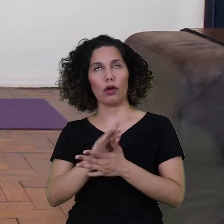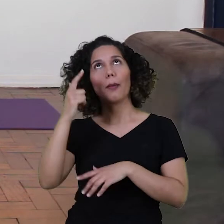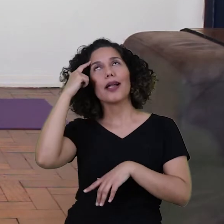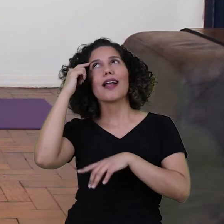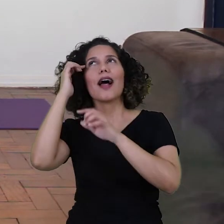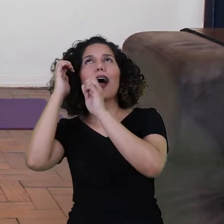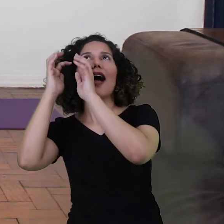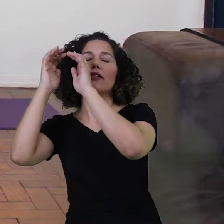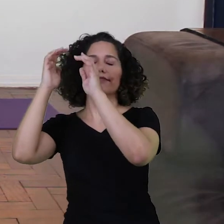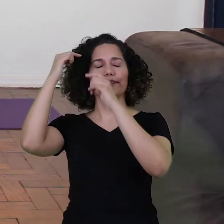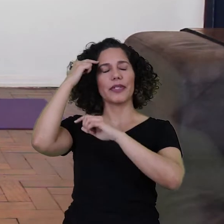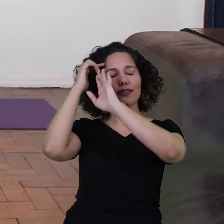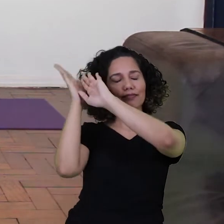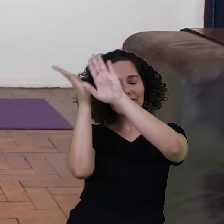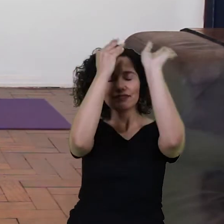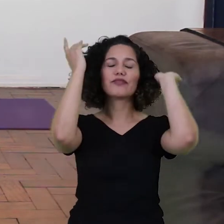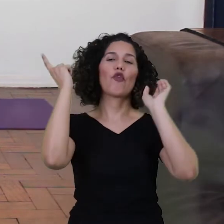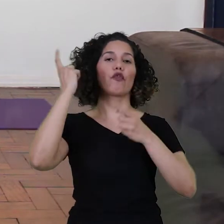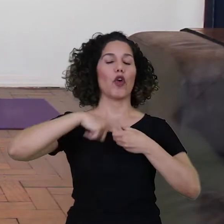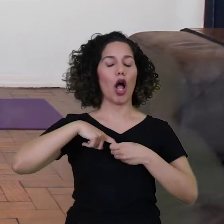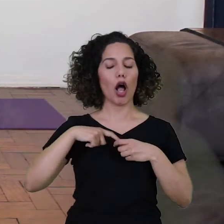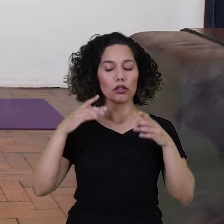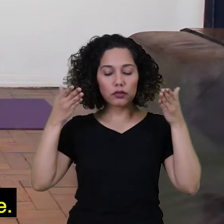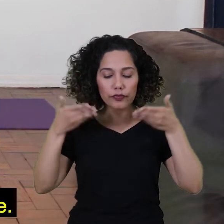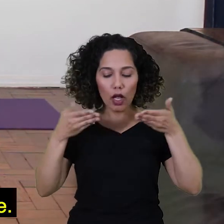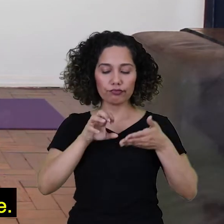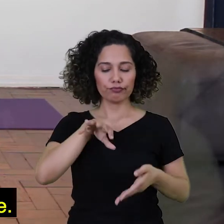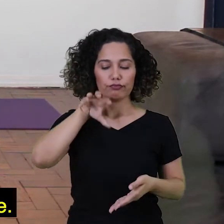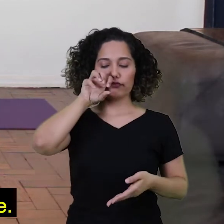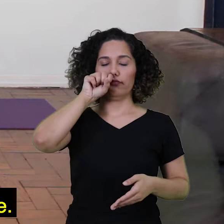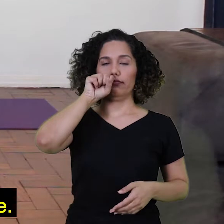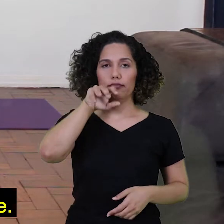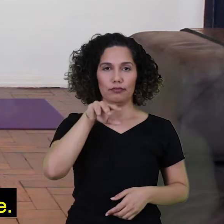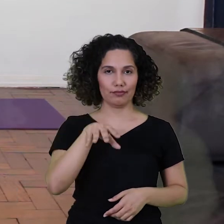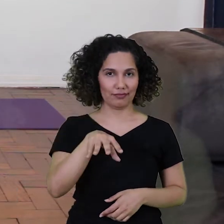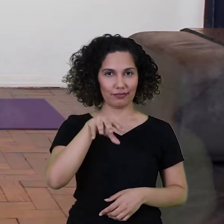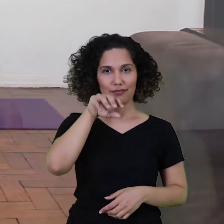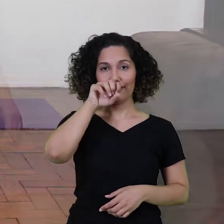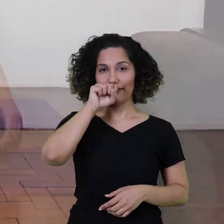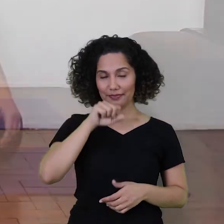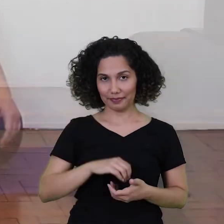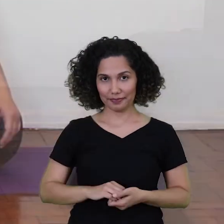Não interage com o pensamento e volta a perceber a sua respiração. Volta para o momento presente.